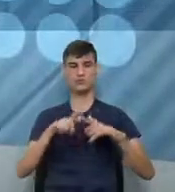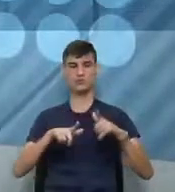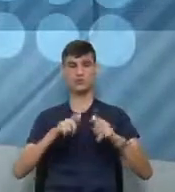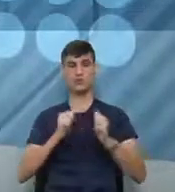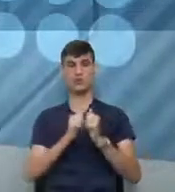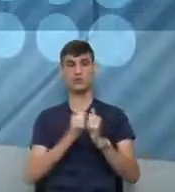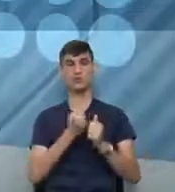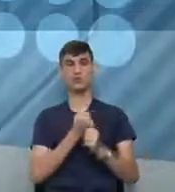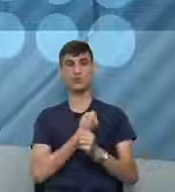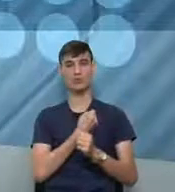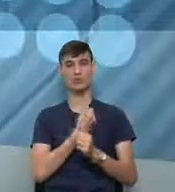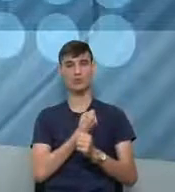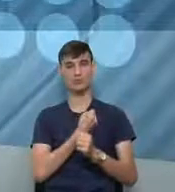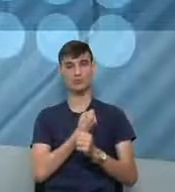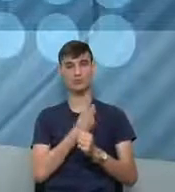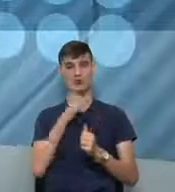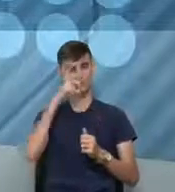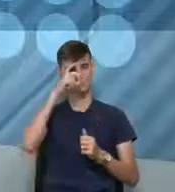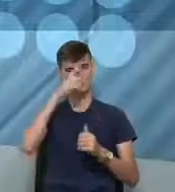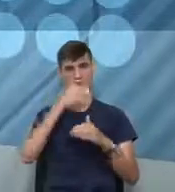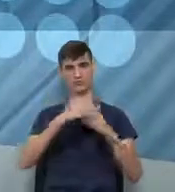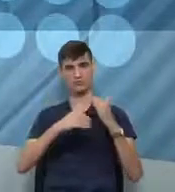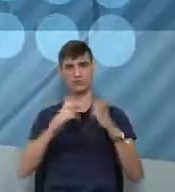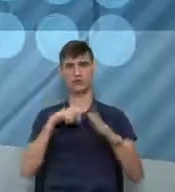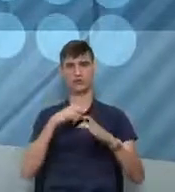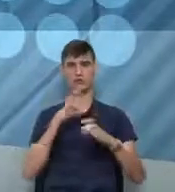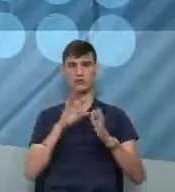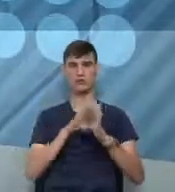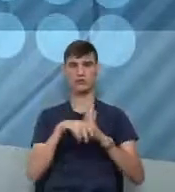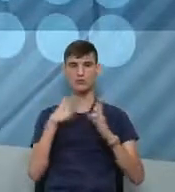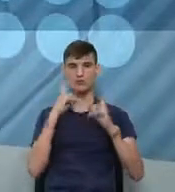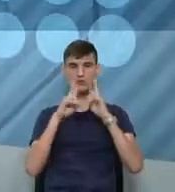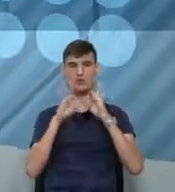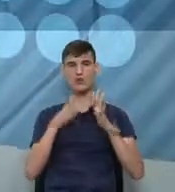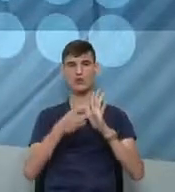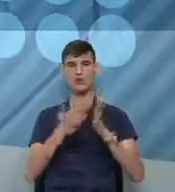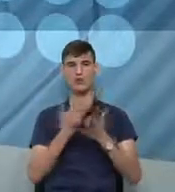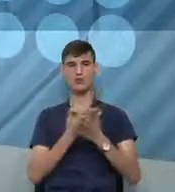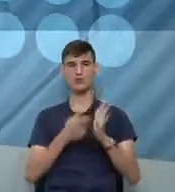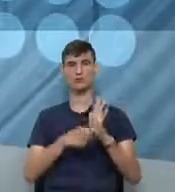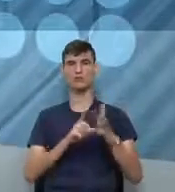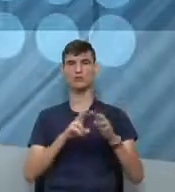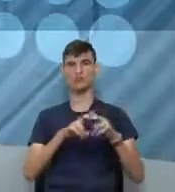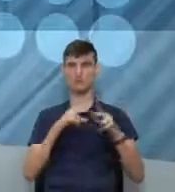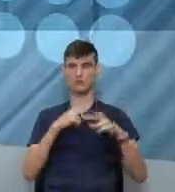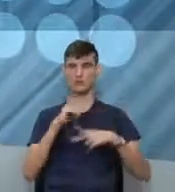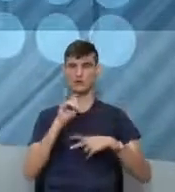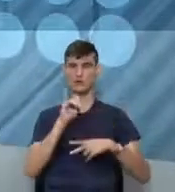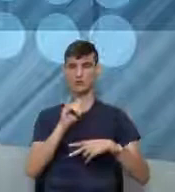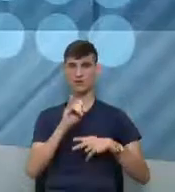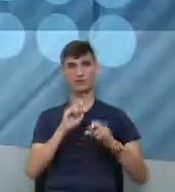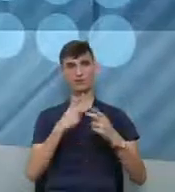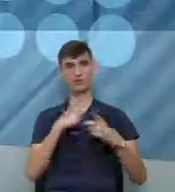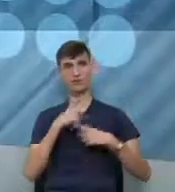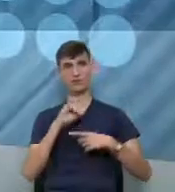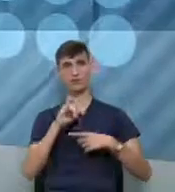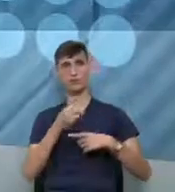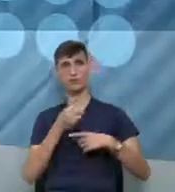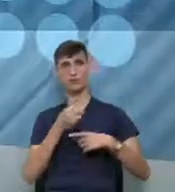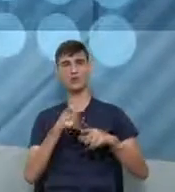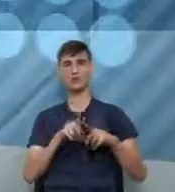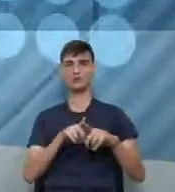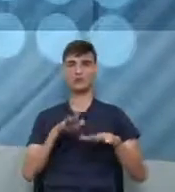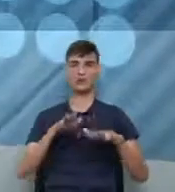com números complexos, que é o conteúdo que a gente já viu na aula anterior. Então, vai aparecer o I ou pode aparecer o J,